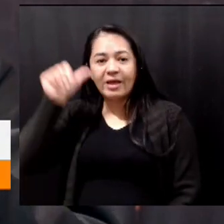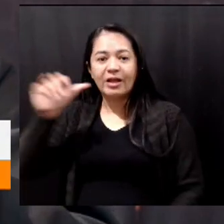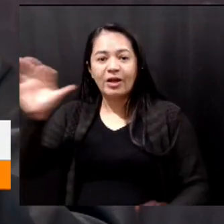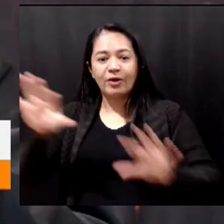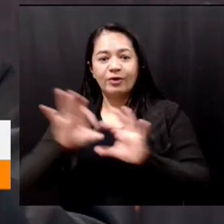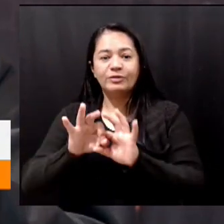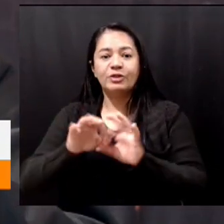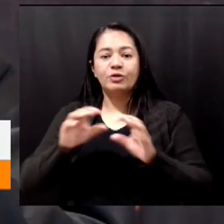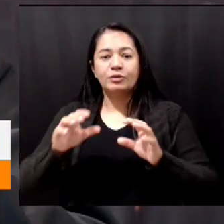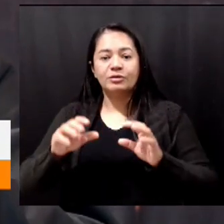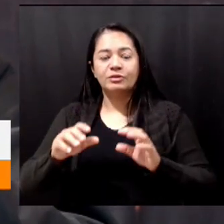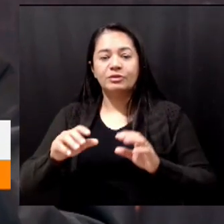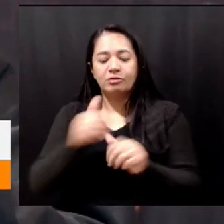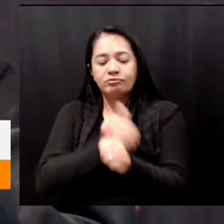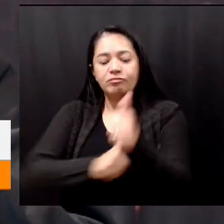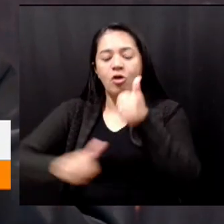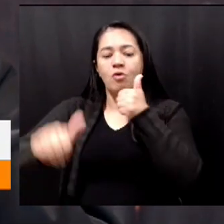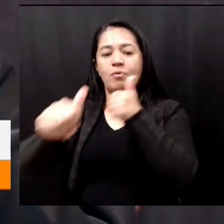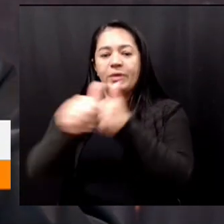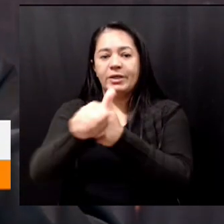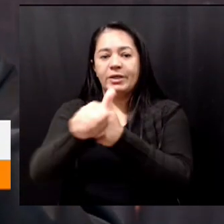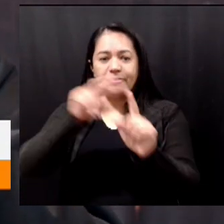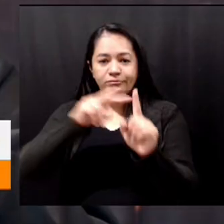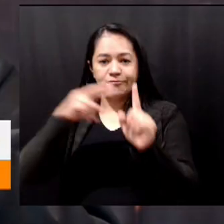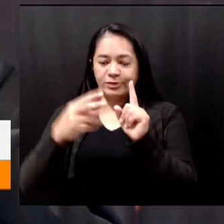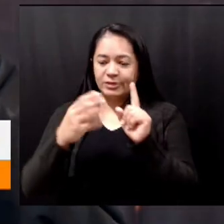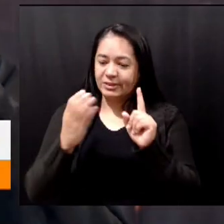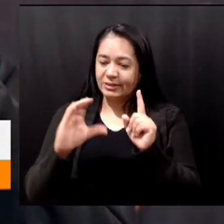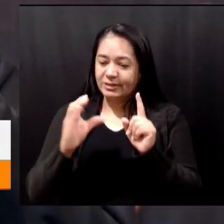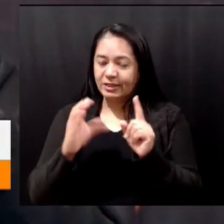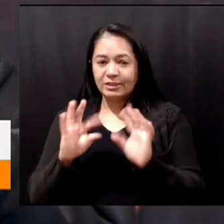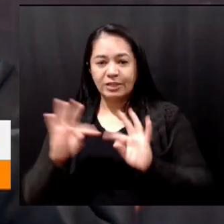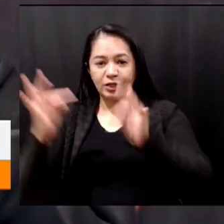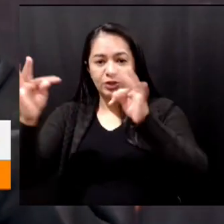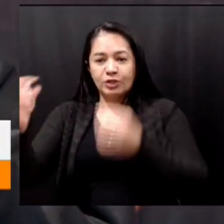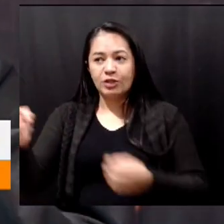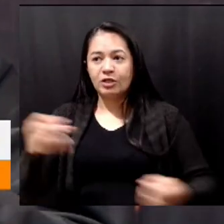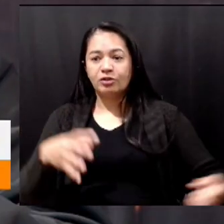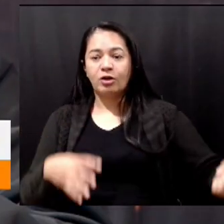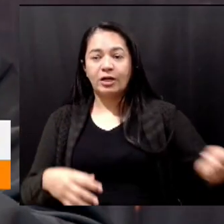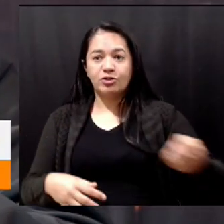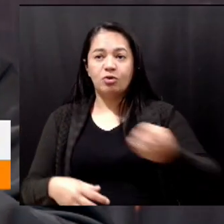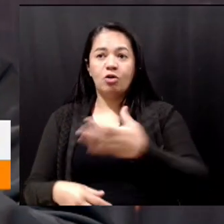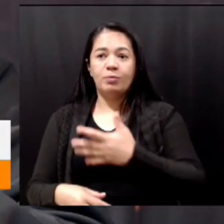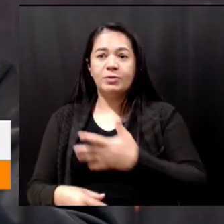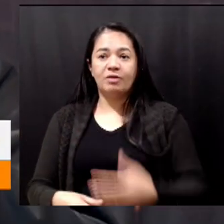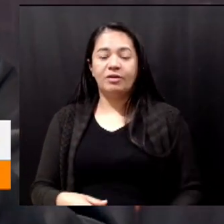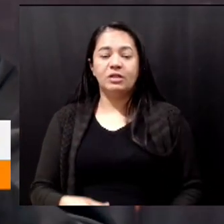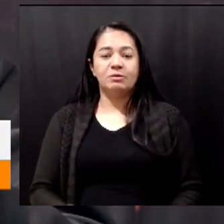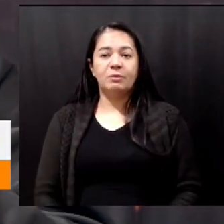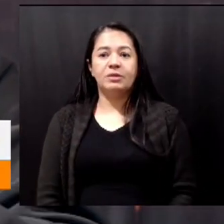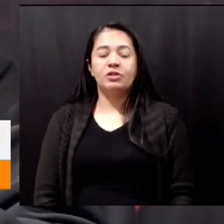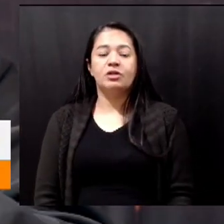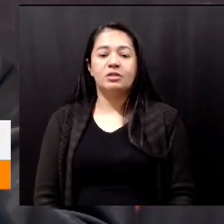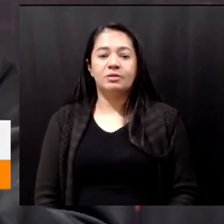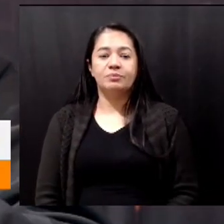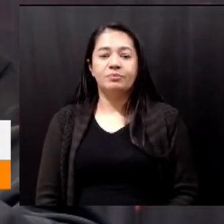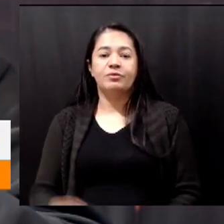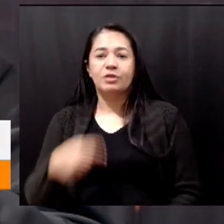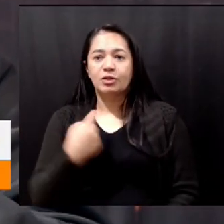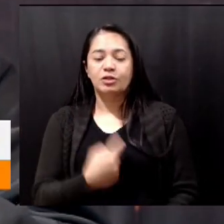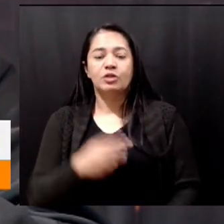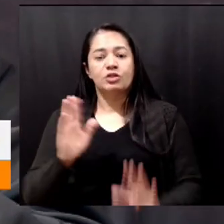do ponto de vista de ciência, tecnologia e inovação, e o protagonismo nas empresas, né? Então a gente trouxe aí, isso